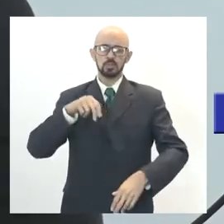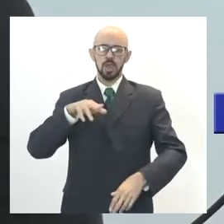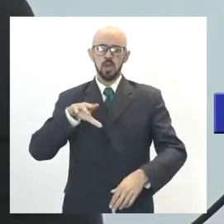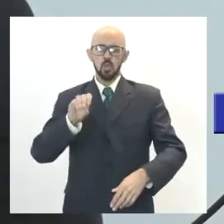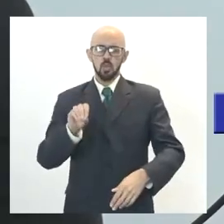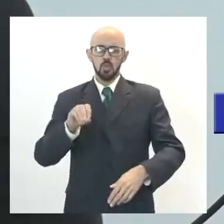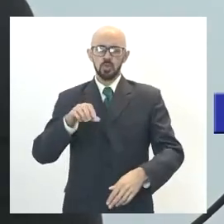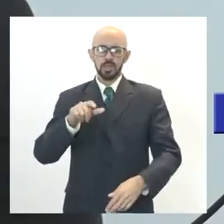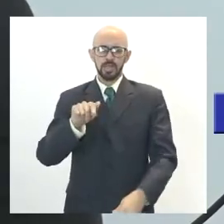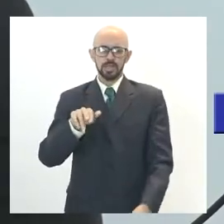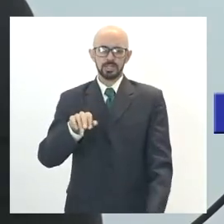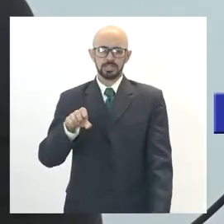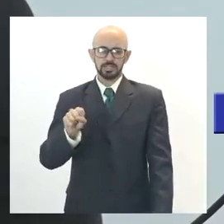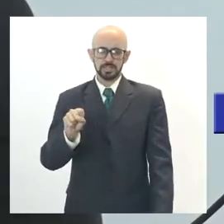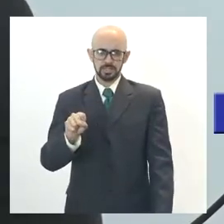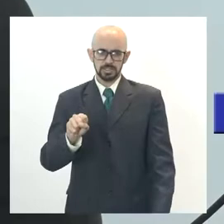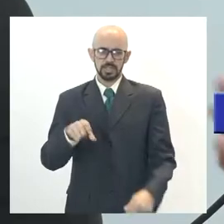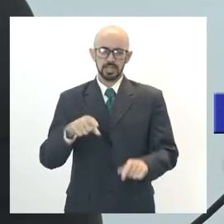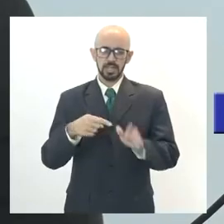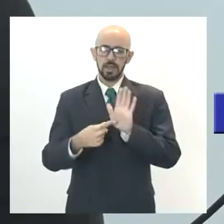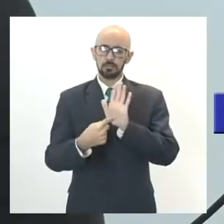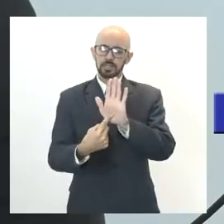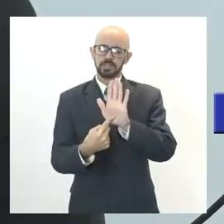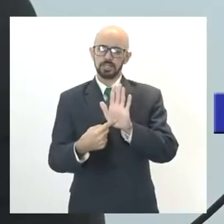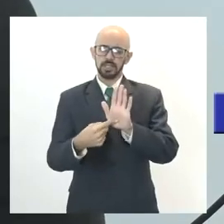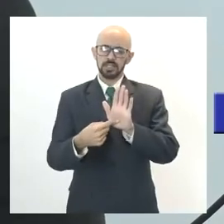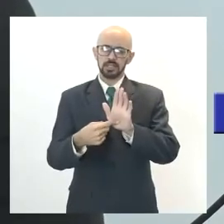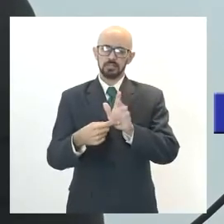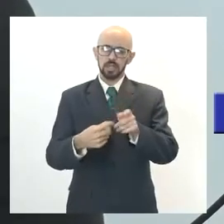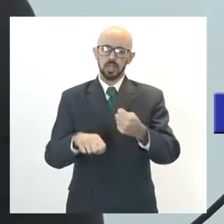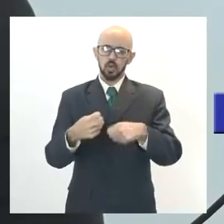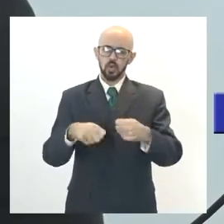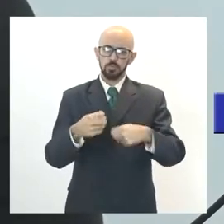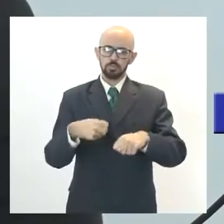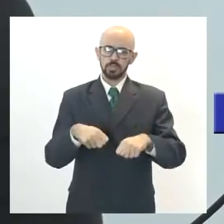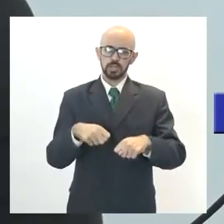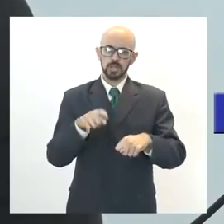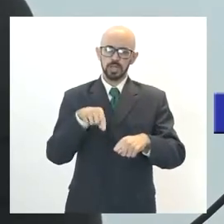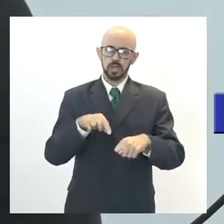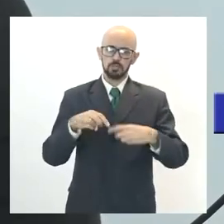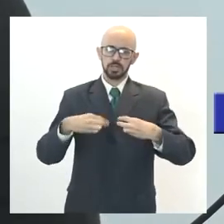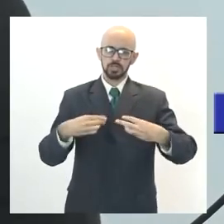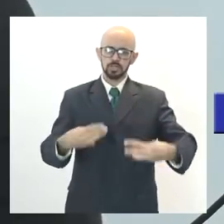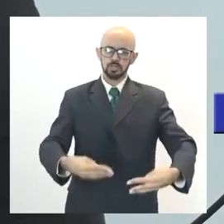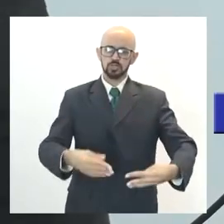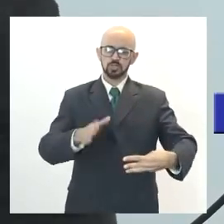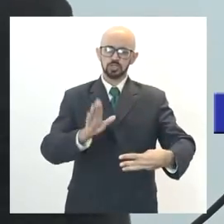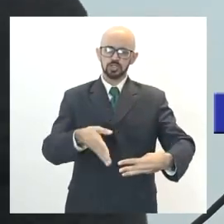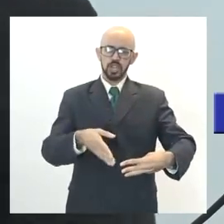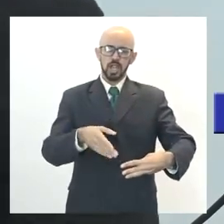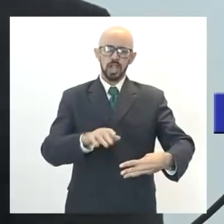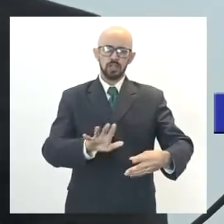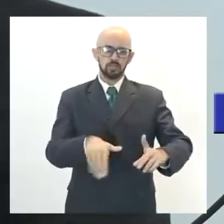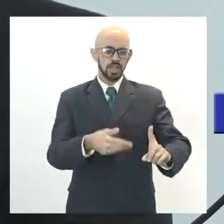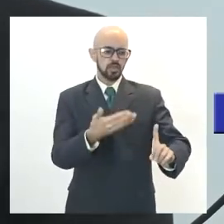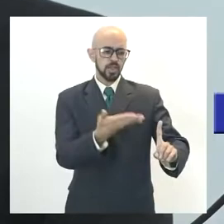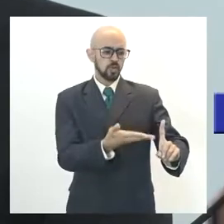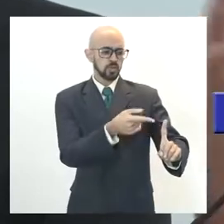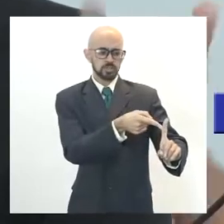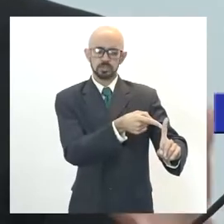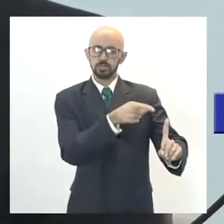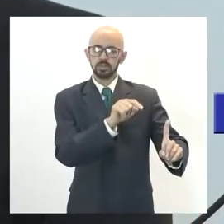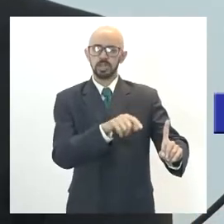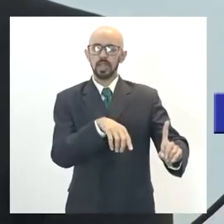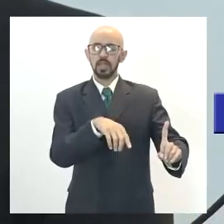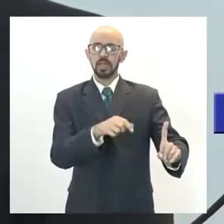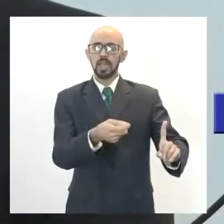uma uma economia né eu me diz que já ficou até conhecido como Ministro do Milhão né tudo para